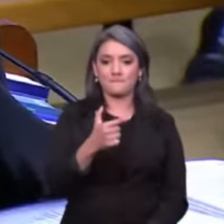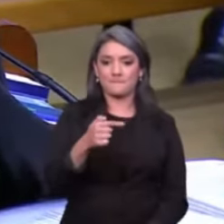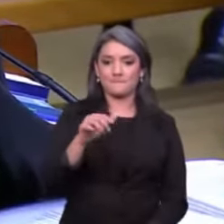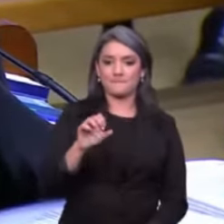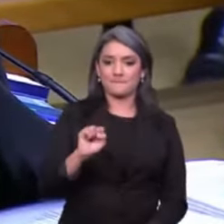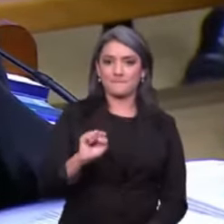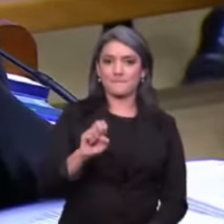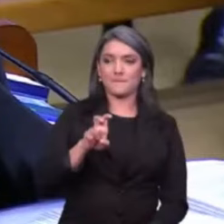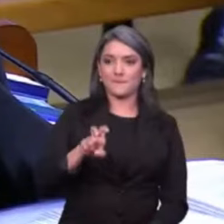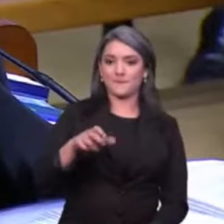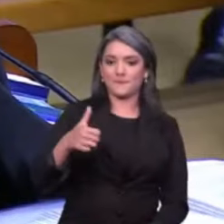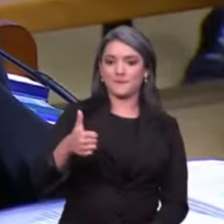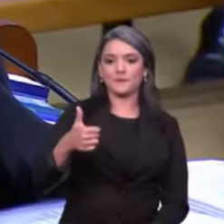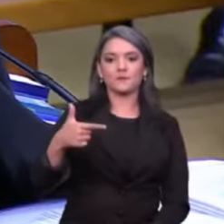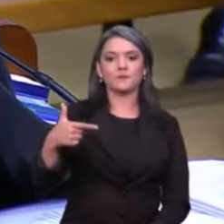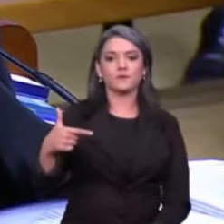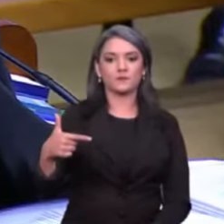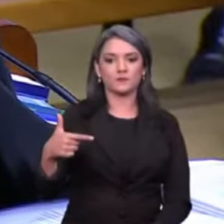178.512,